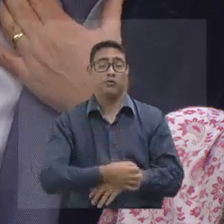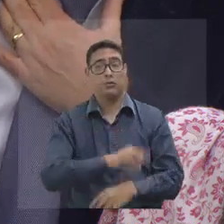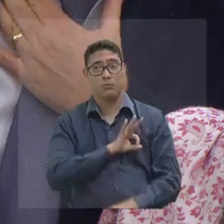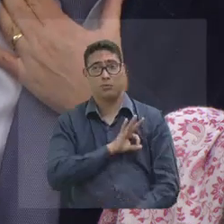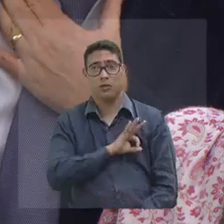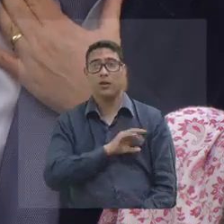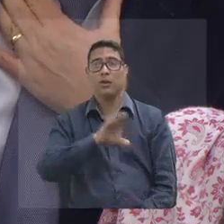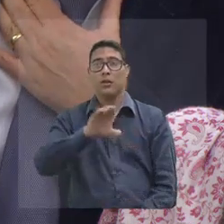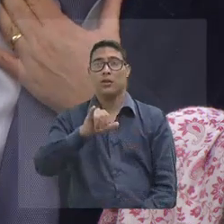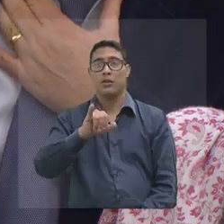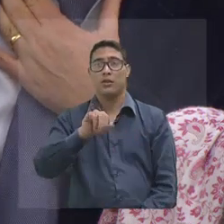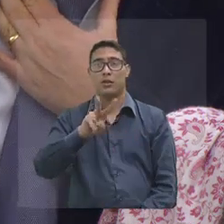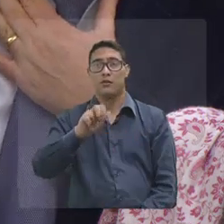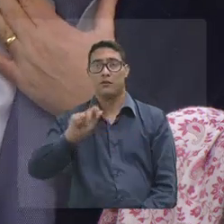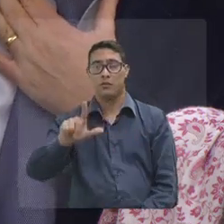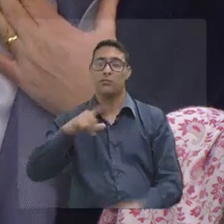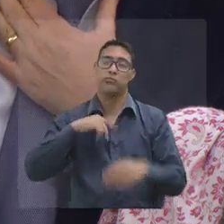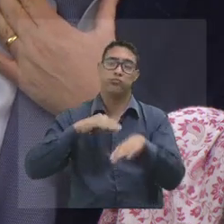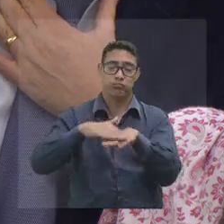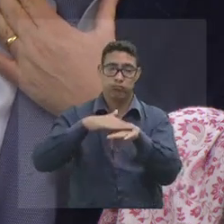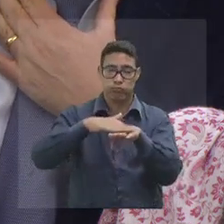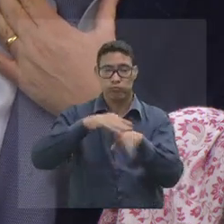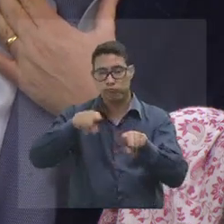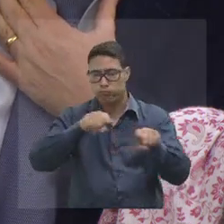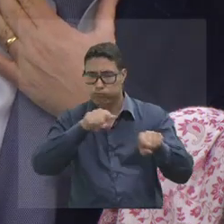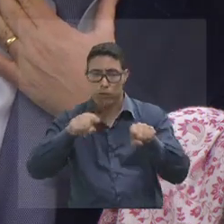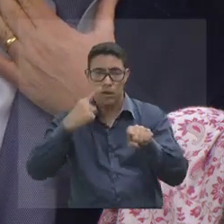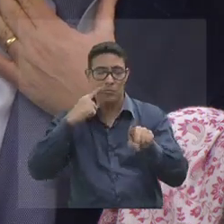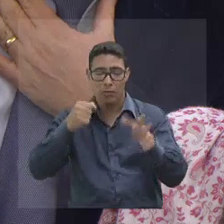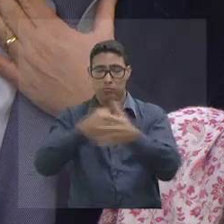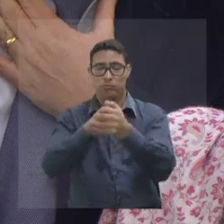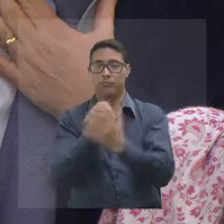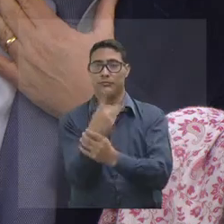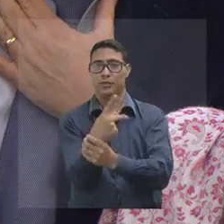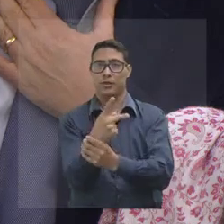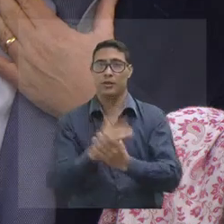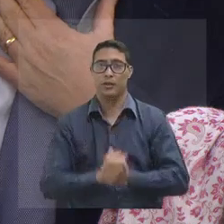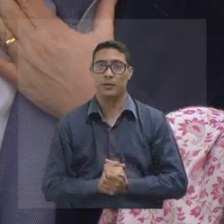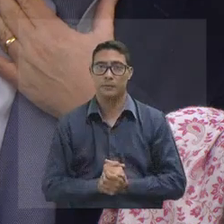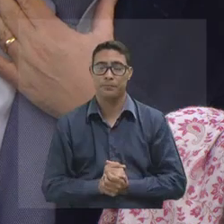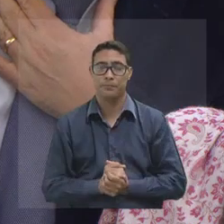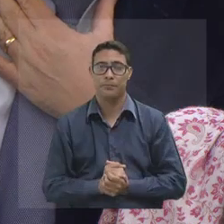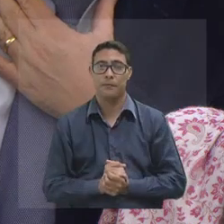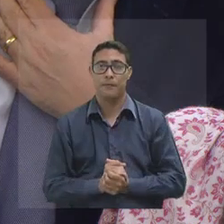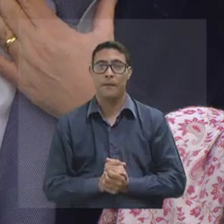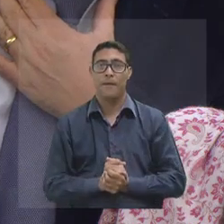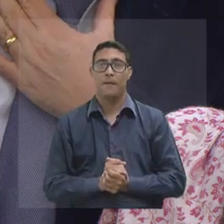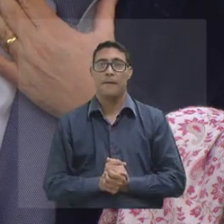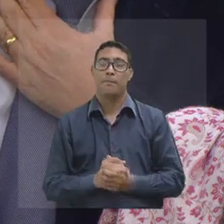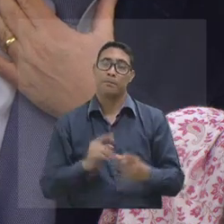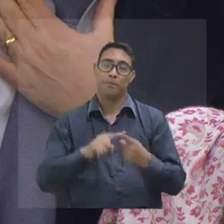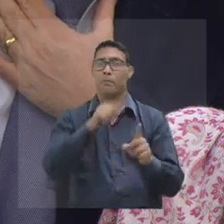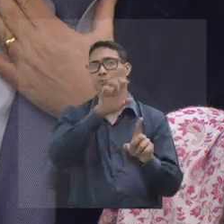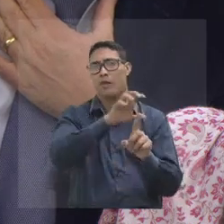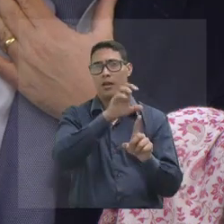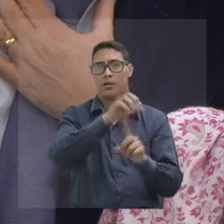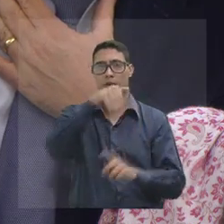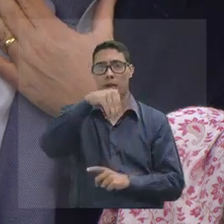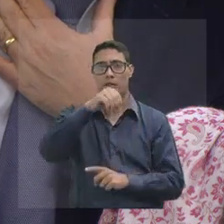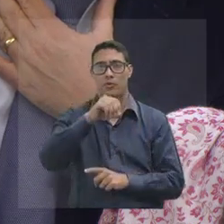poderiam investigar ativo que eles têm se for necessário para protegê-lo essa questão do do assédio moral